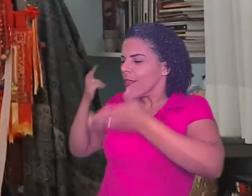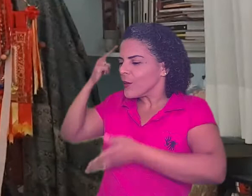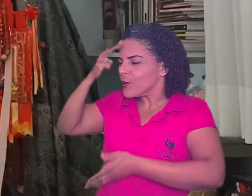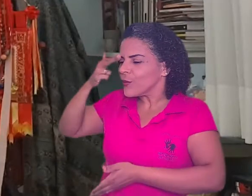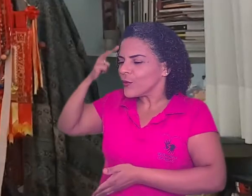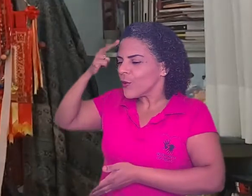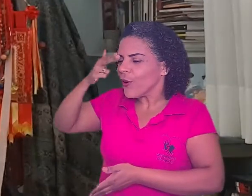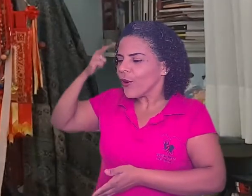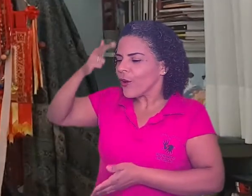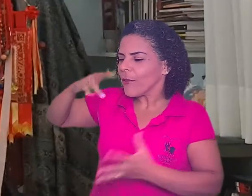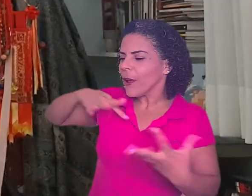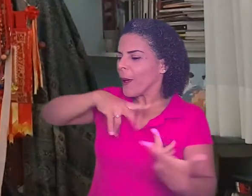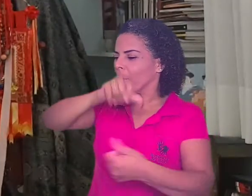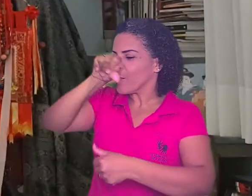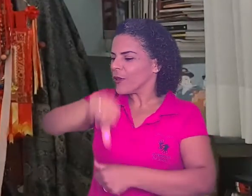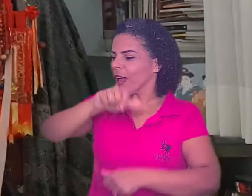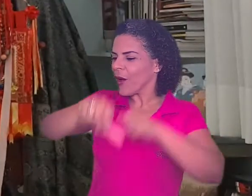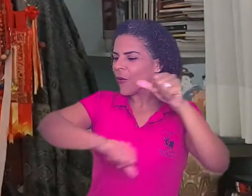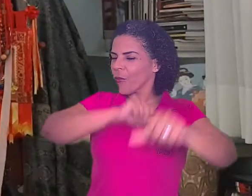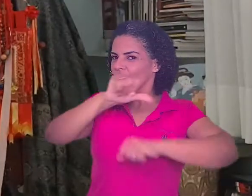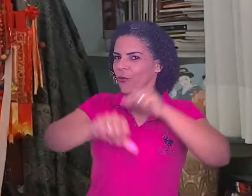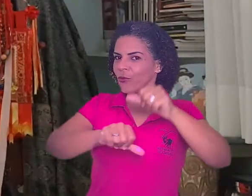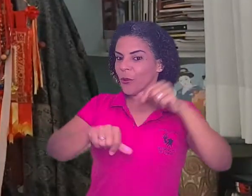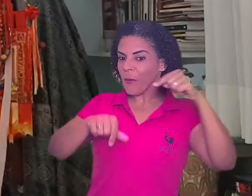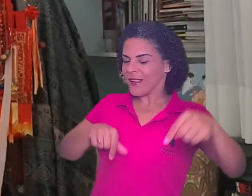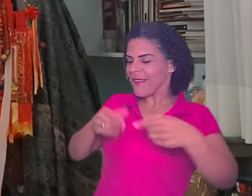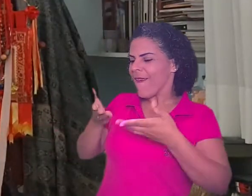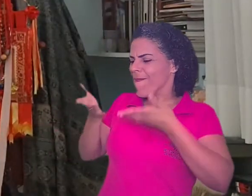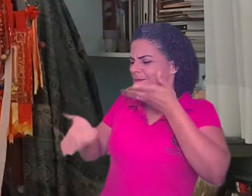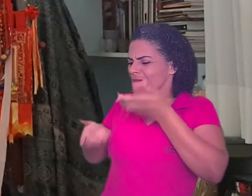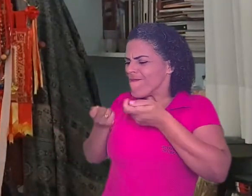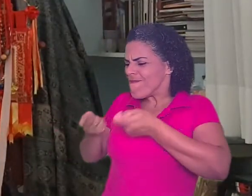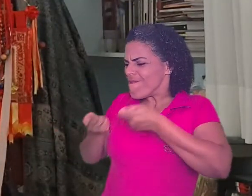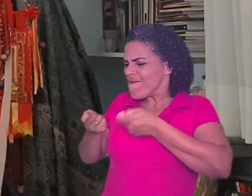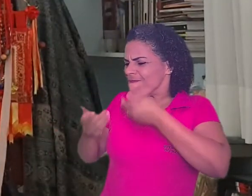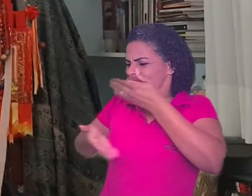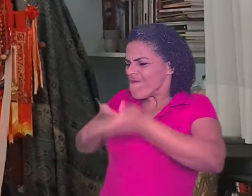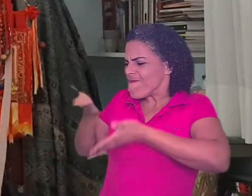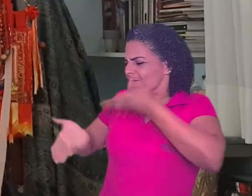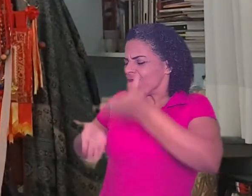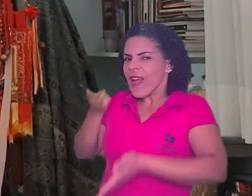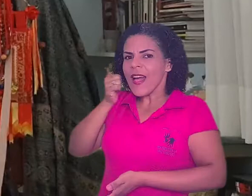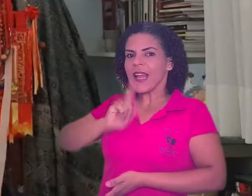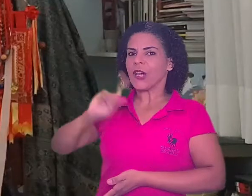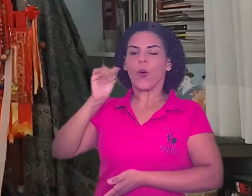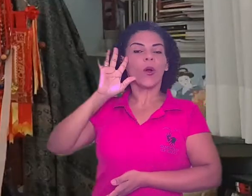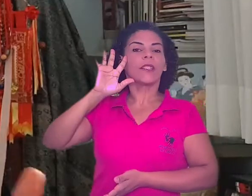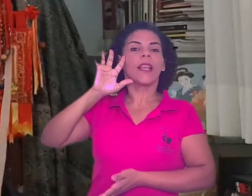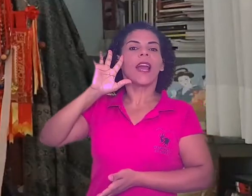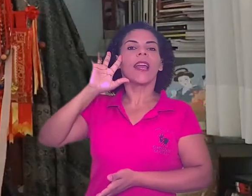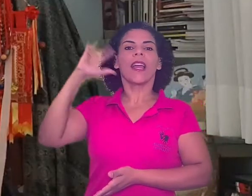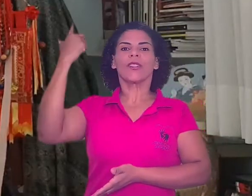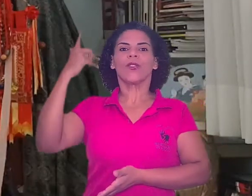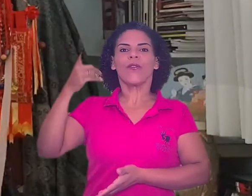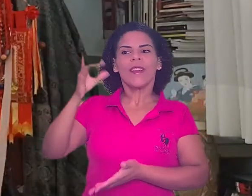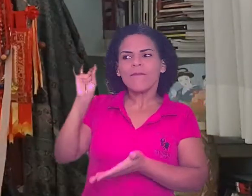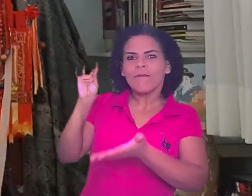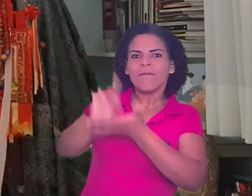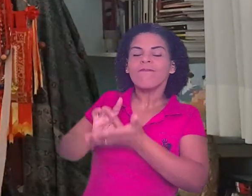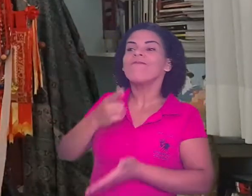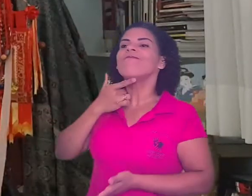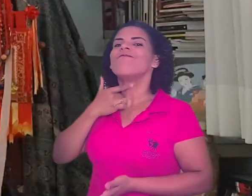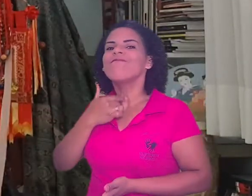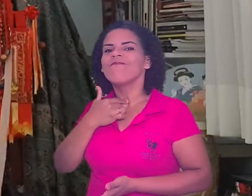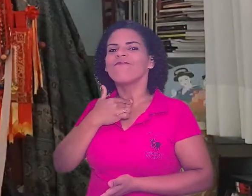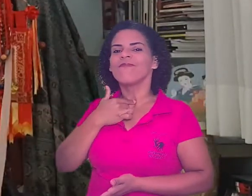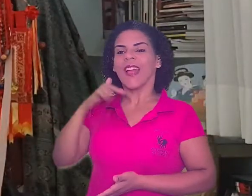quer, ele nunca consegue que a sua vontade seja totalmente efetiva dentro do